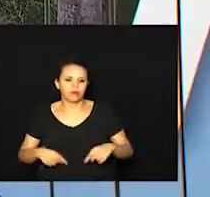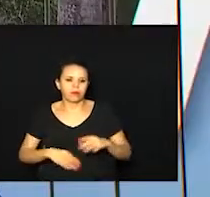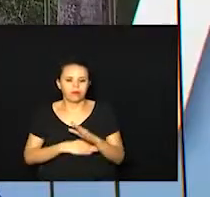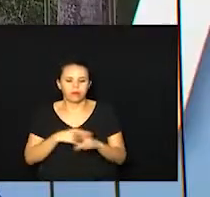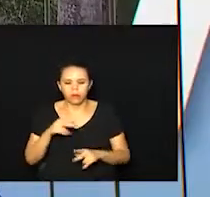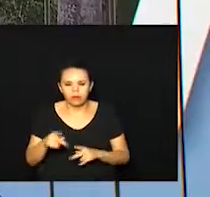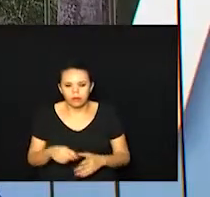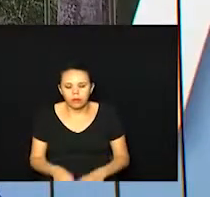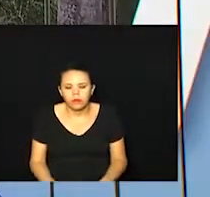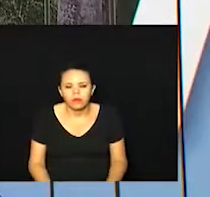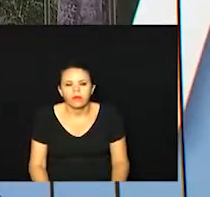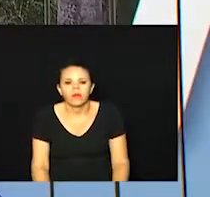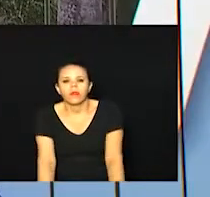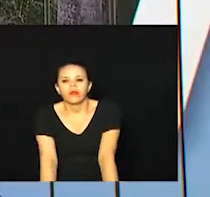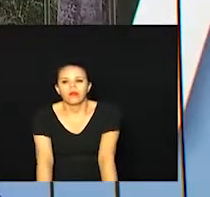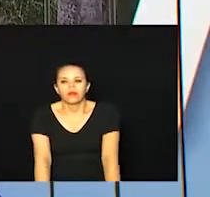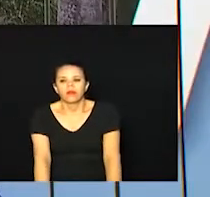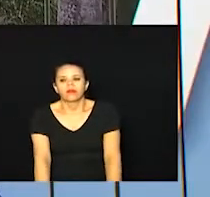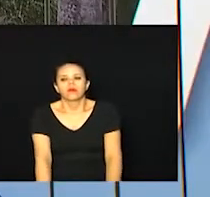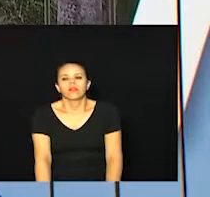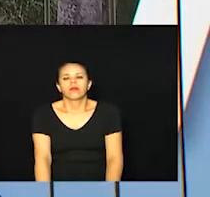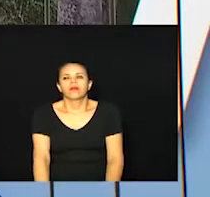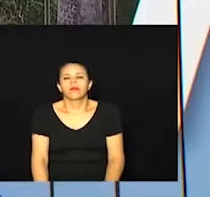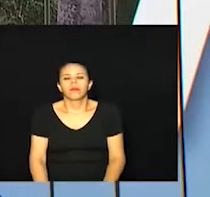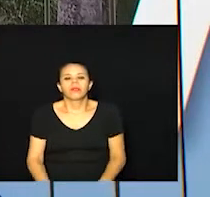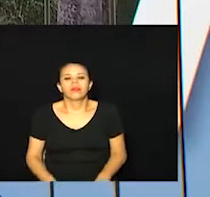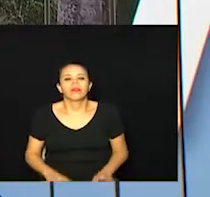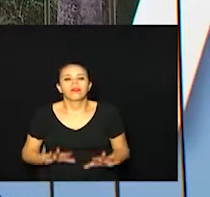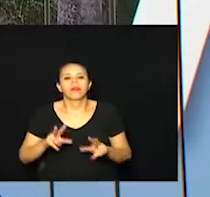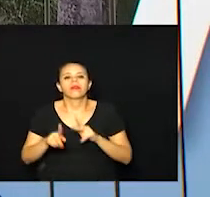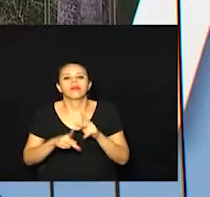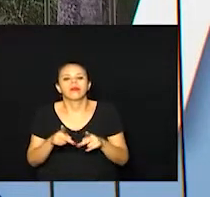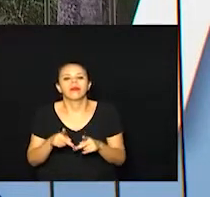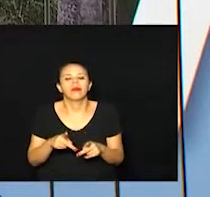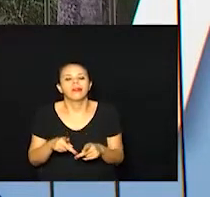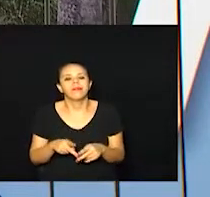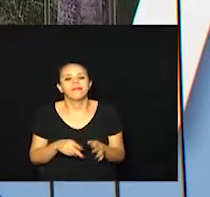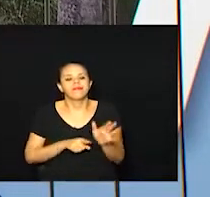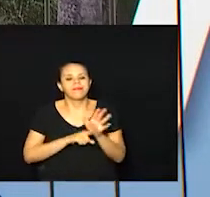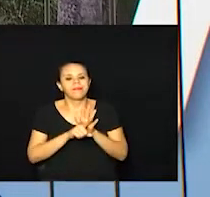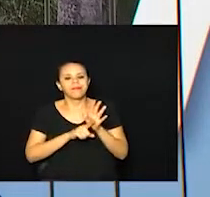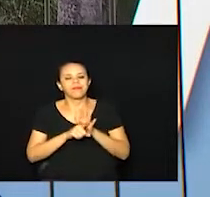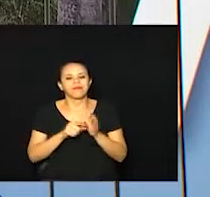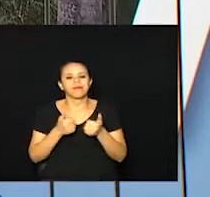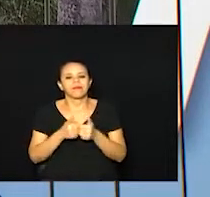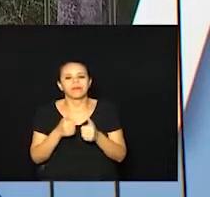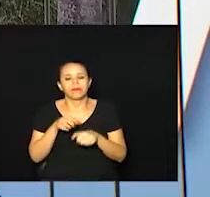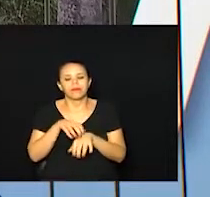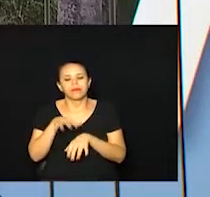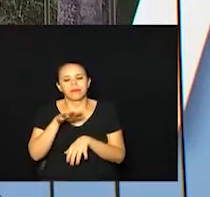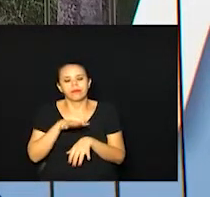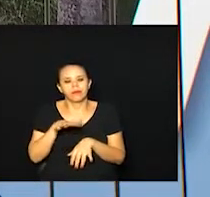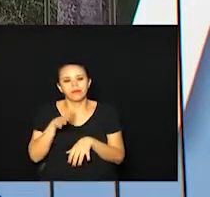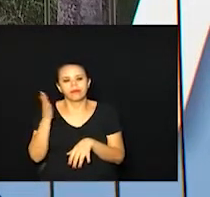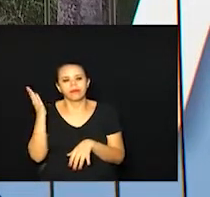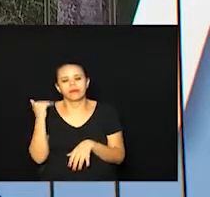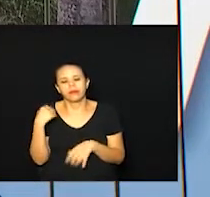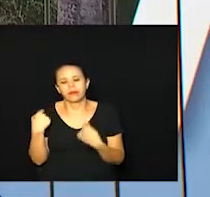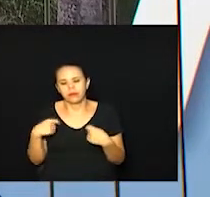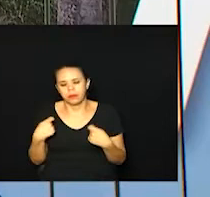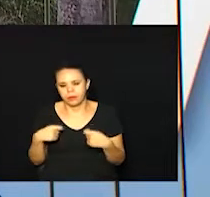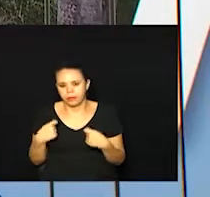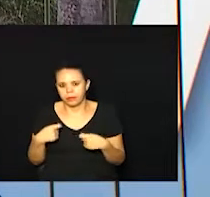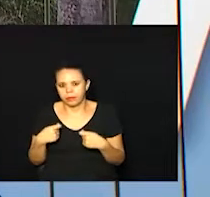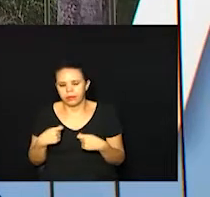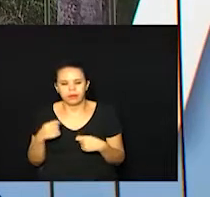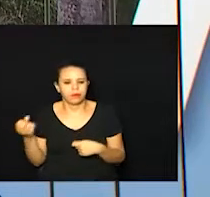Casa, mas todos aqui que estudam o transporte coletivo sabem, Viviane, que nós precisamos